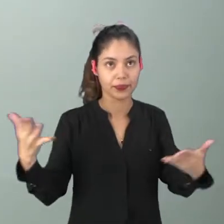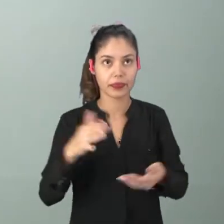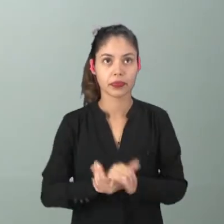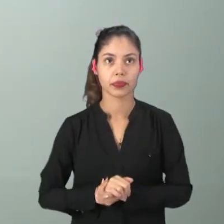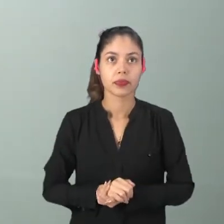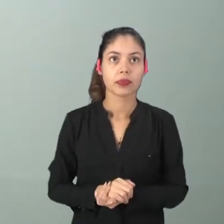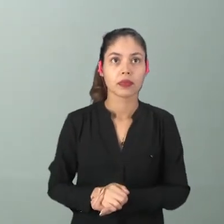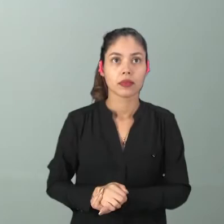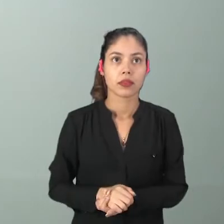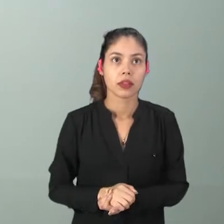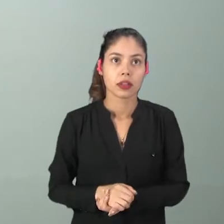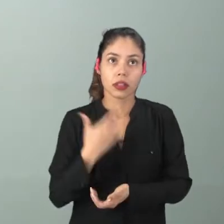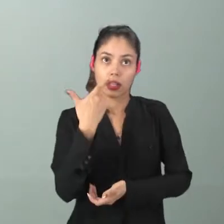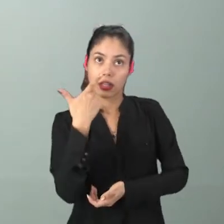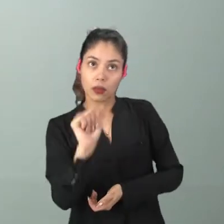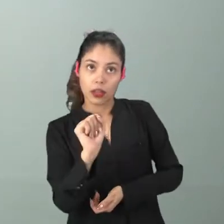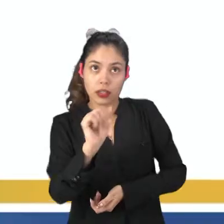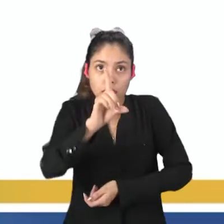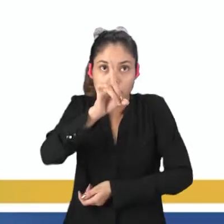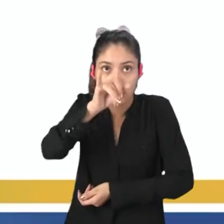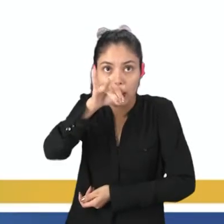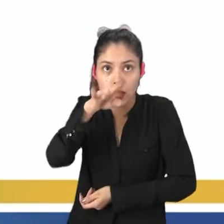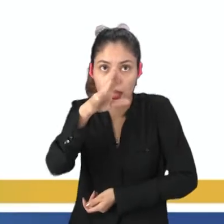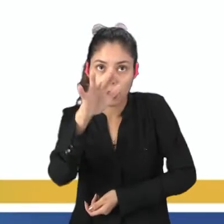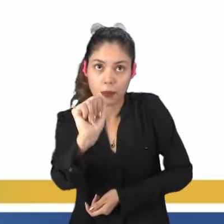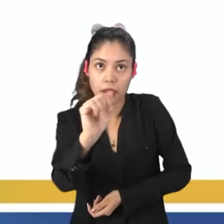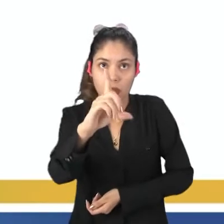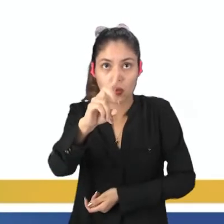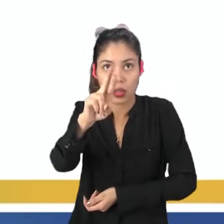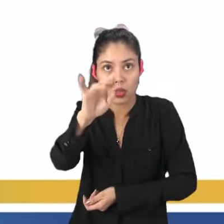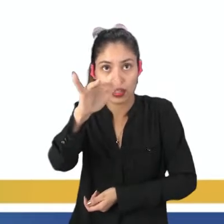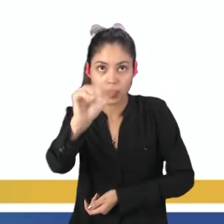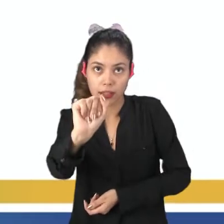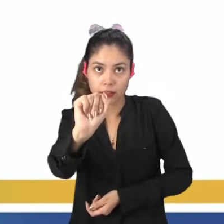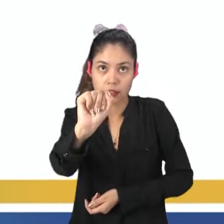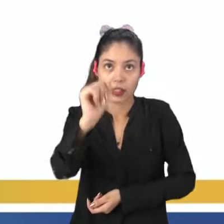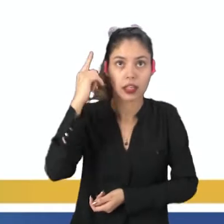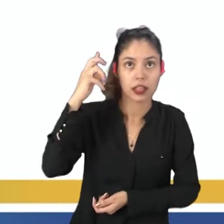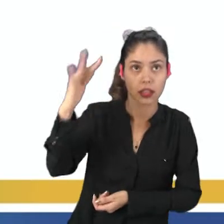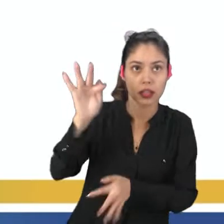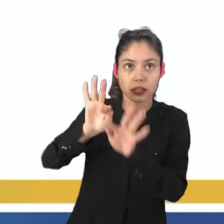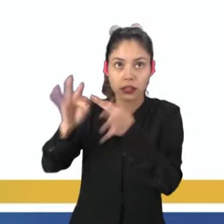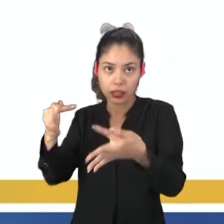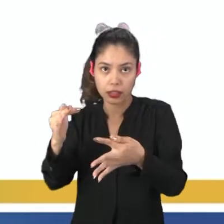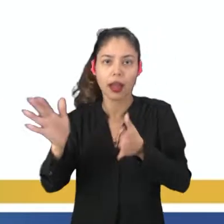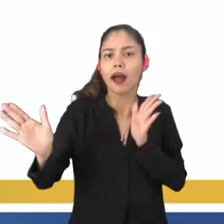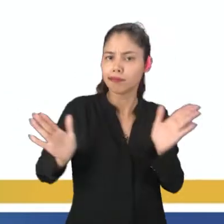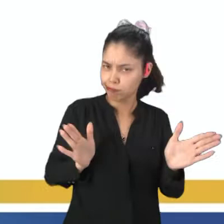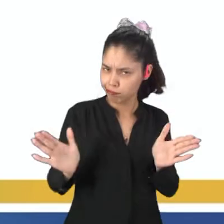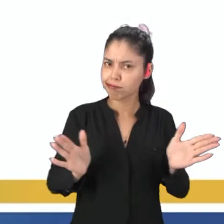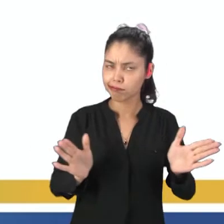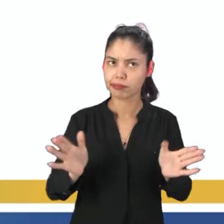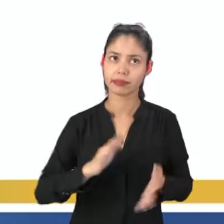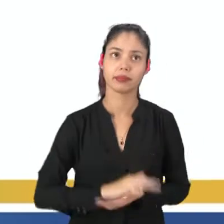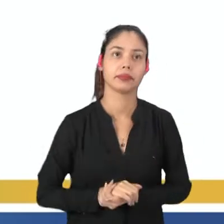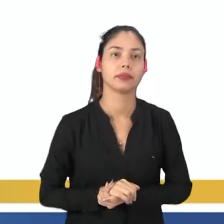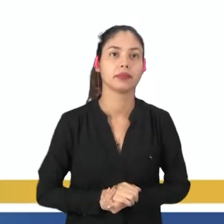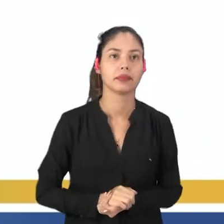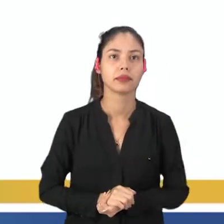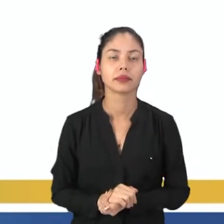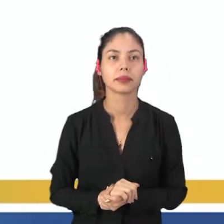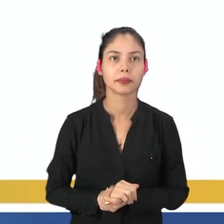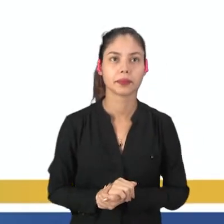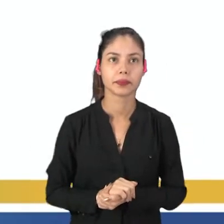evoca. Linguagem dinâmica, coloquial, criativa, simples e acessível.